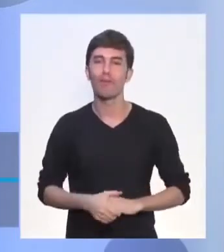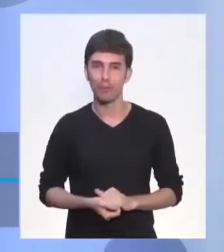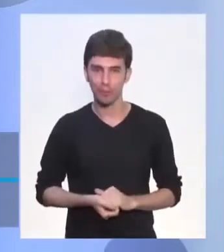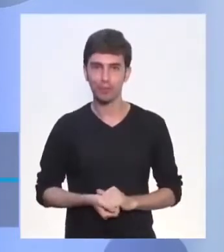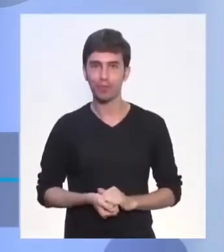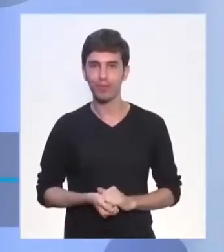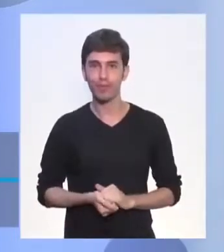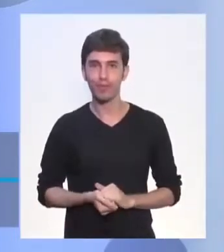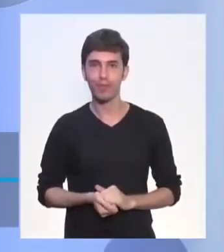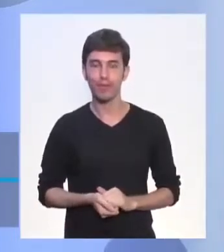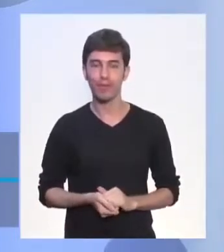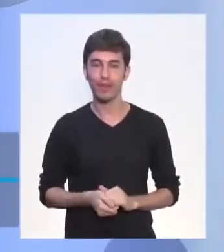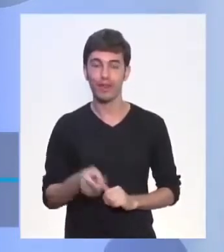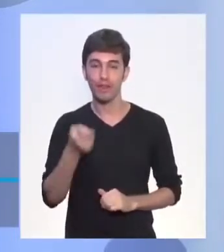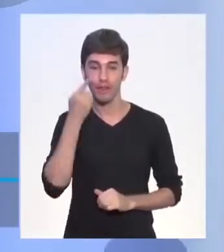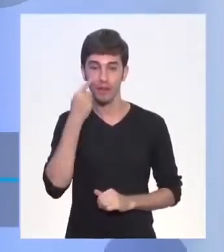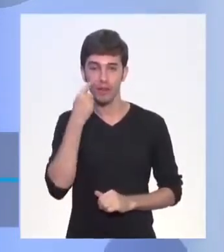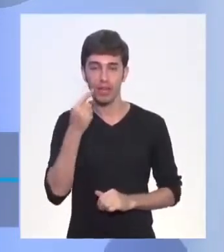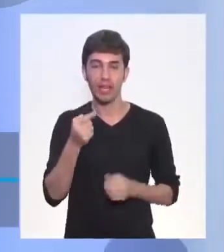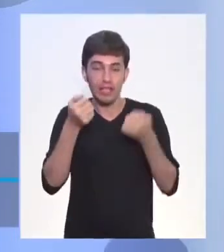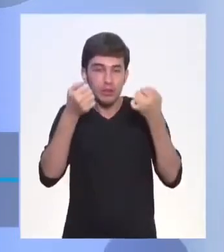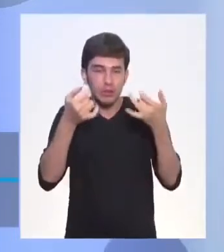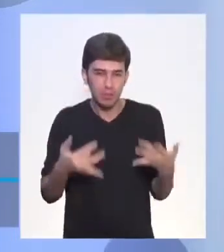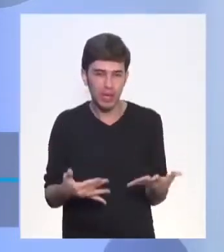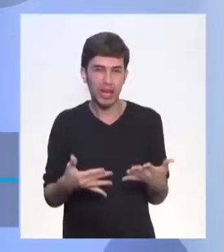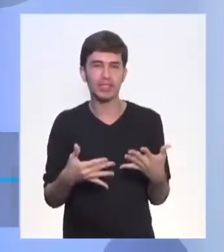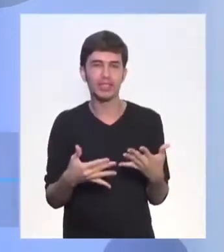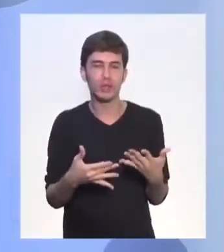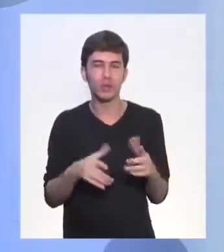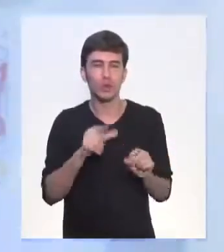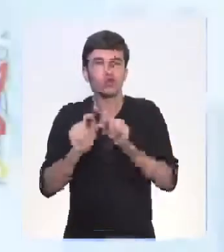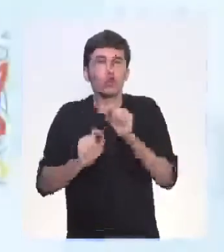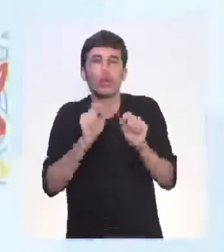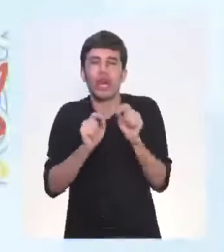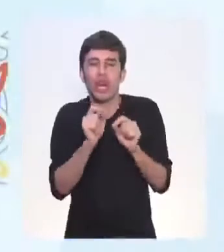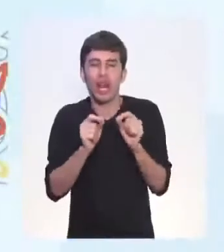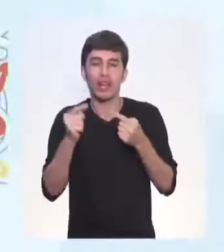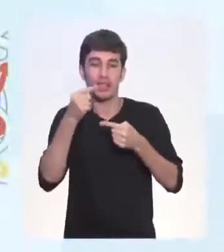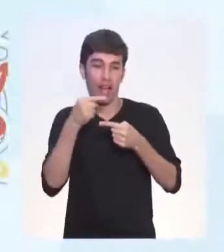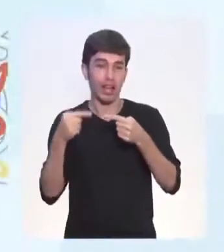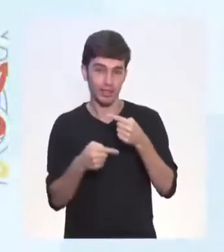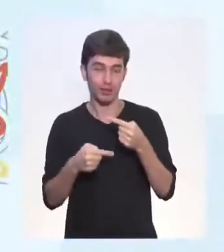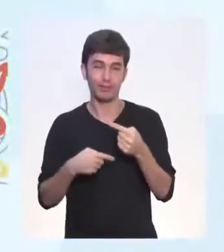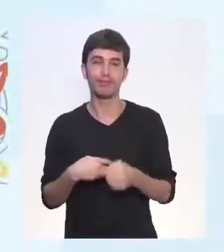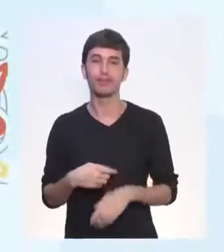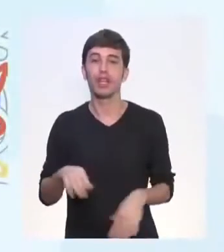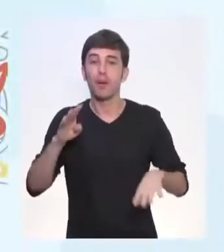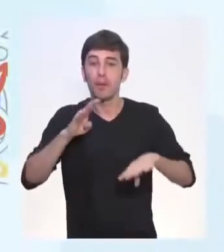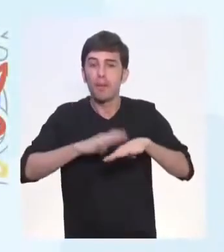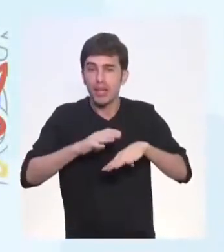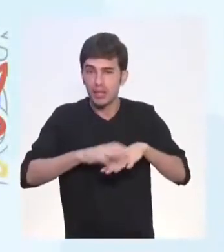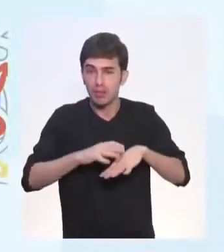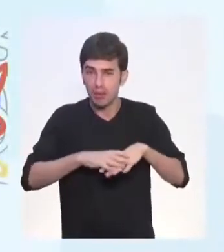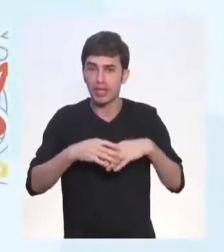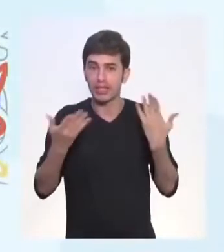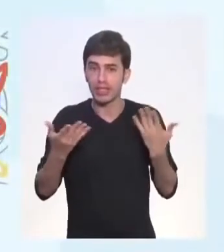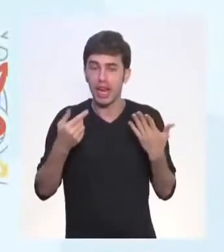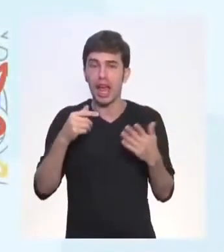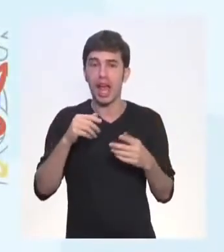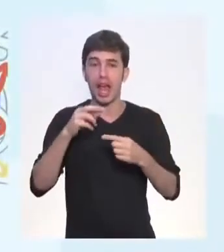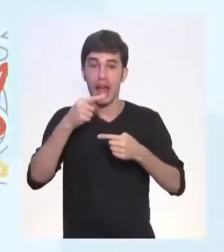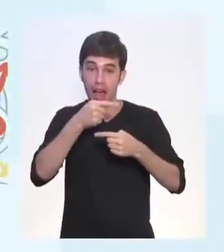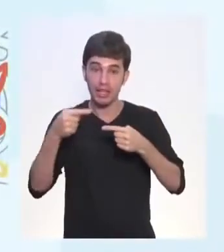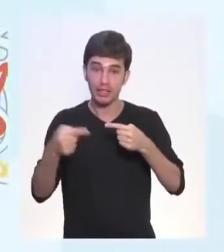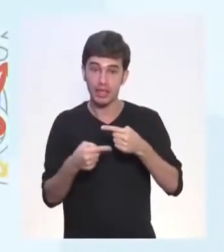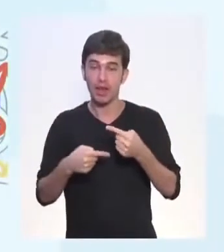aula. Tudo bem? Então vamos conseguir uma definiçãozinha bem simples do que vem a ser razão, tá? Matematicamente, razão é